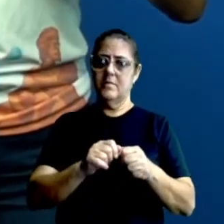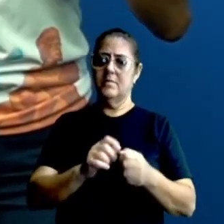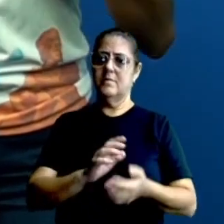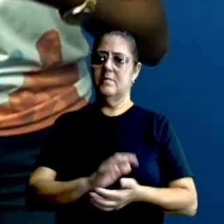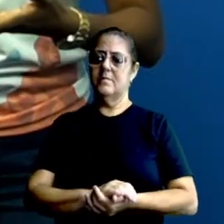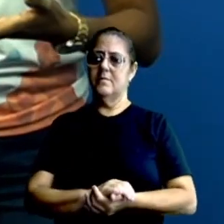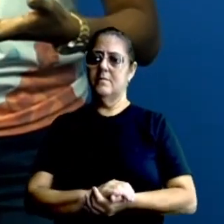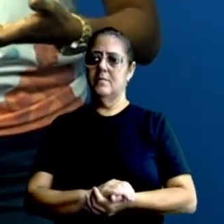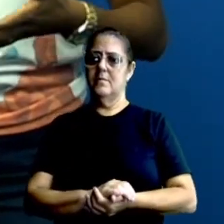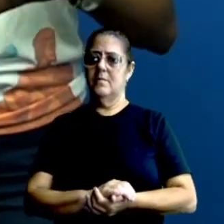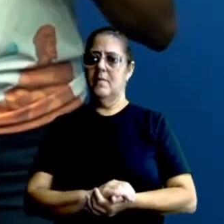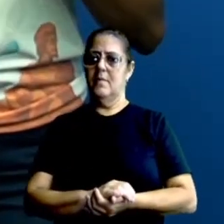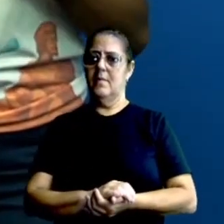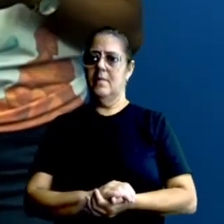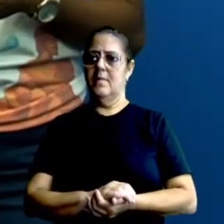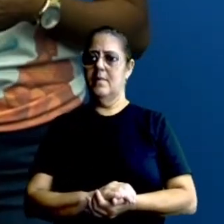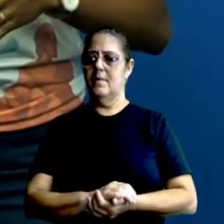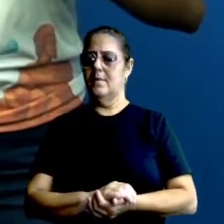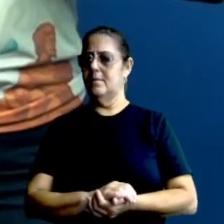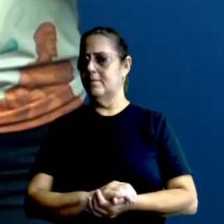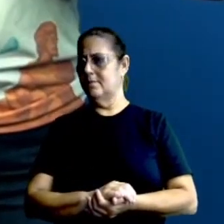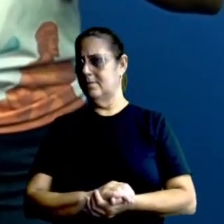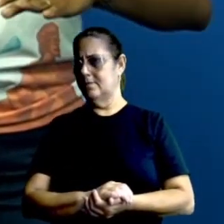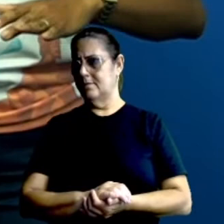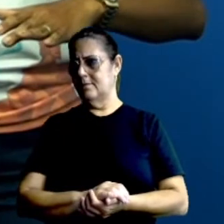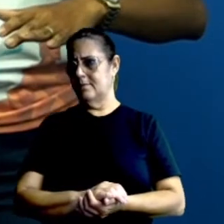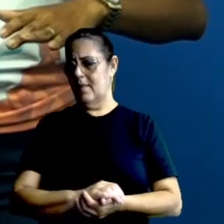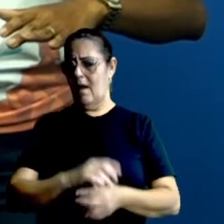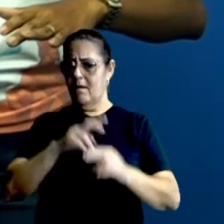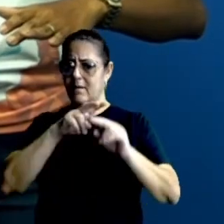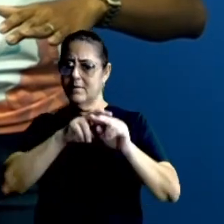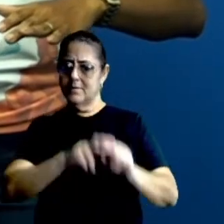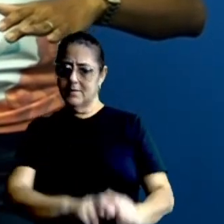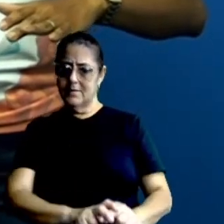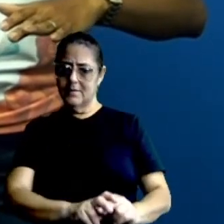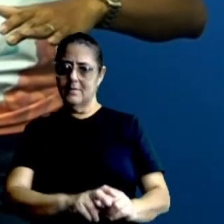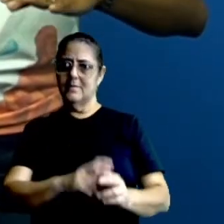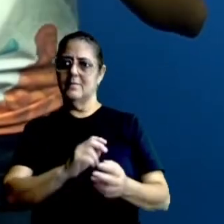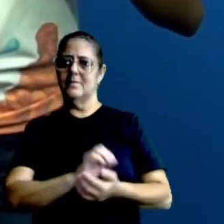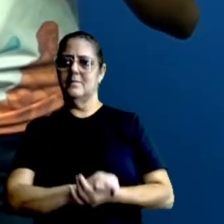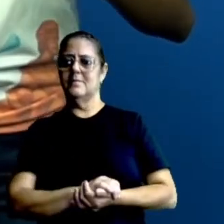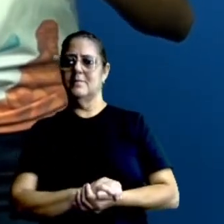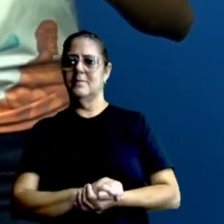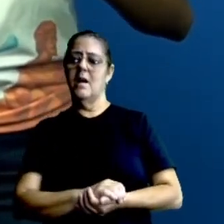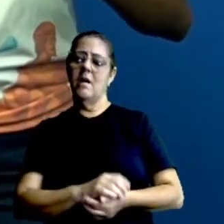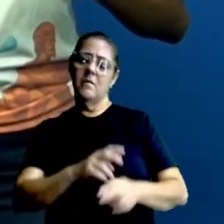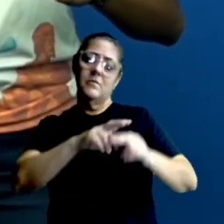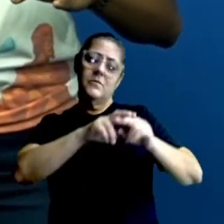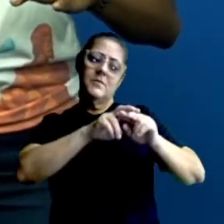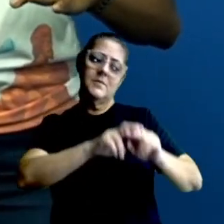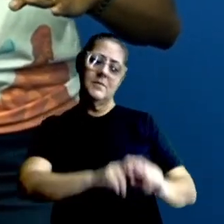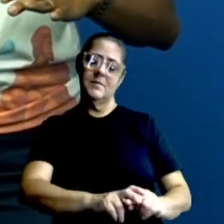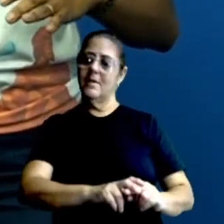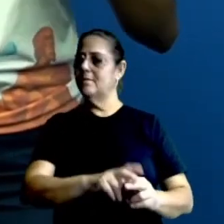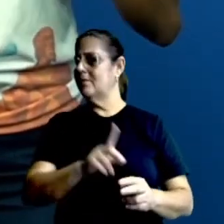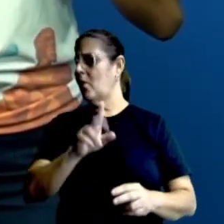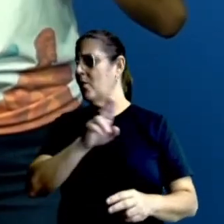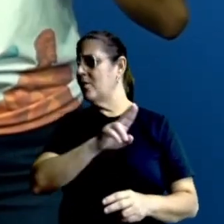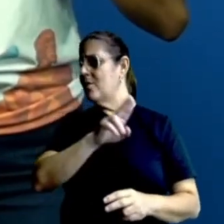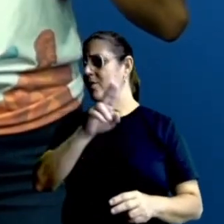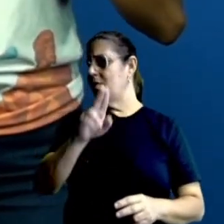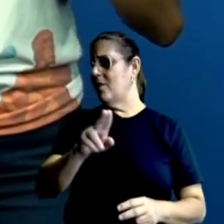vez para você certidão certidão pedir para sentar-se Ok então certidão é muito